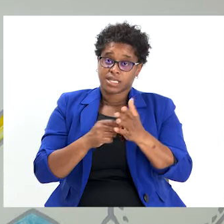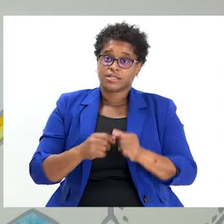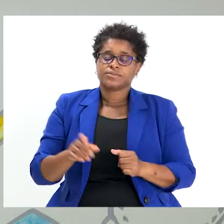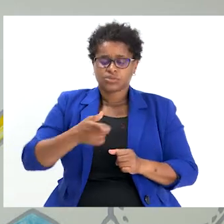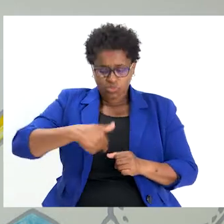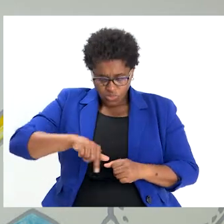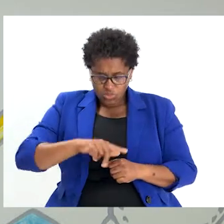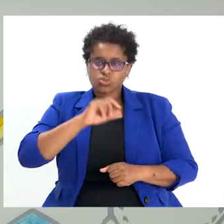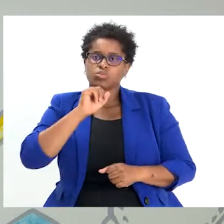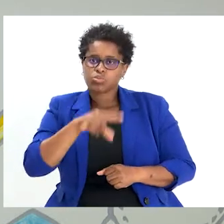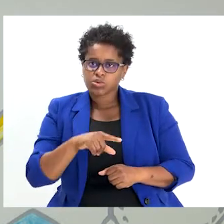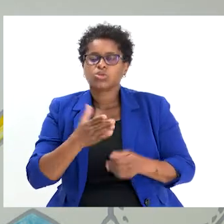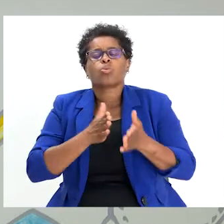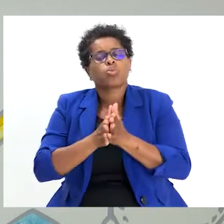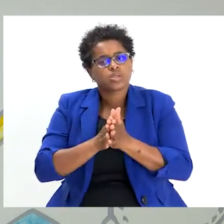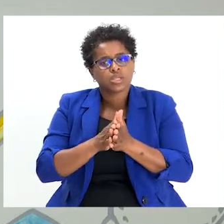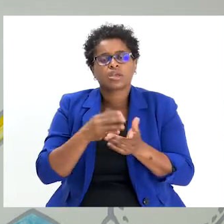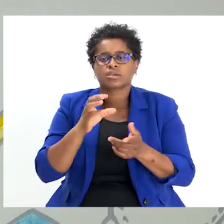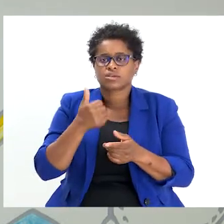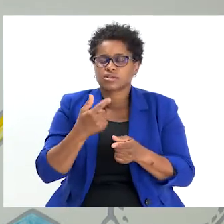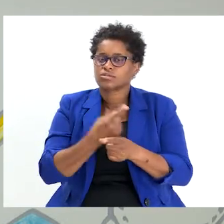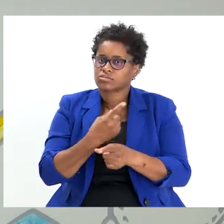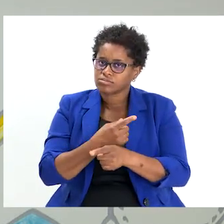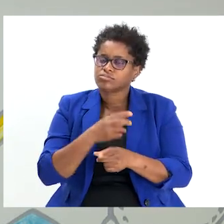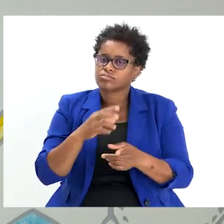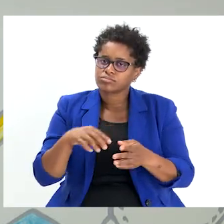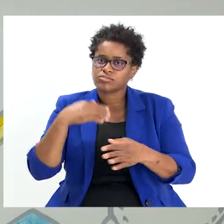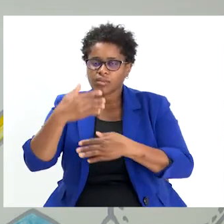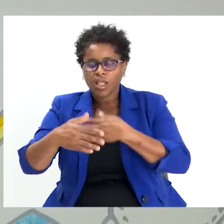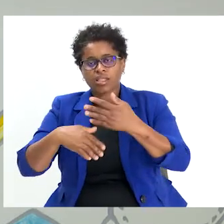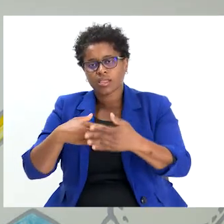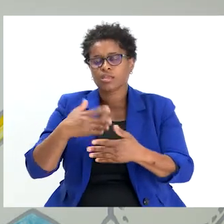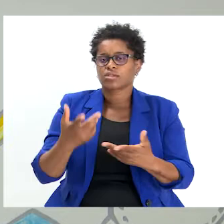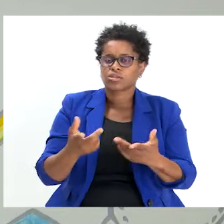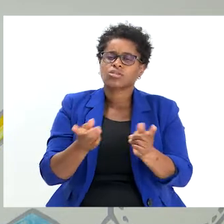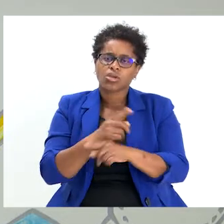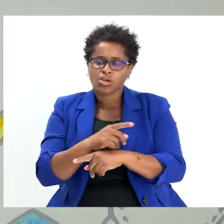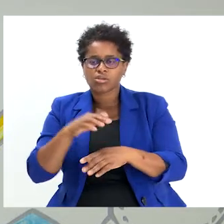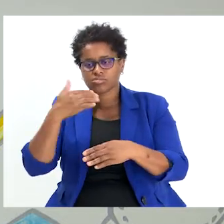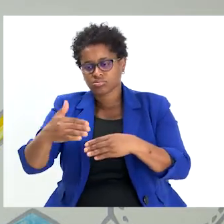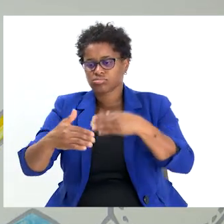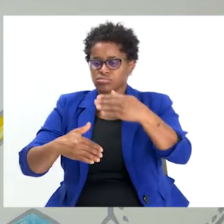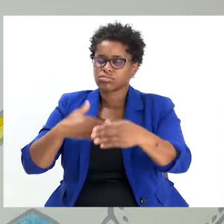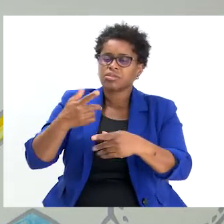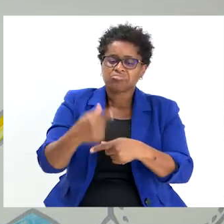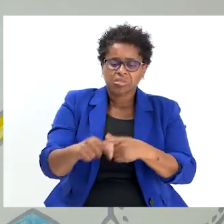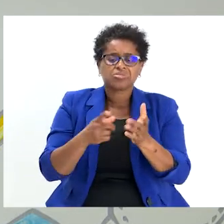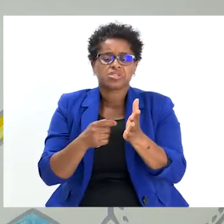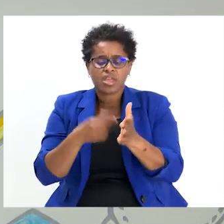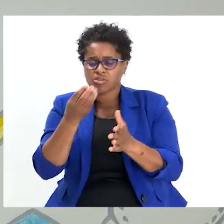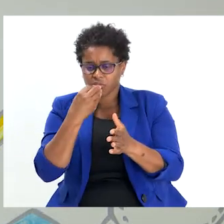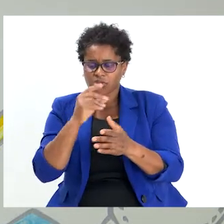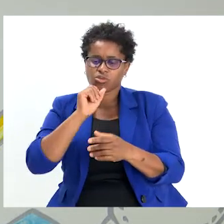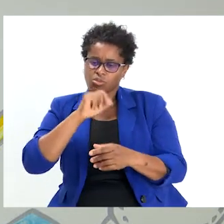nós podemos utilizar bens alternativos. Ou seja, temos a necessidade de alimentar.